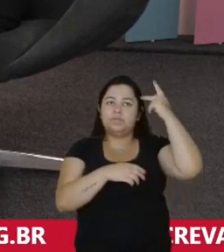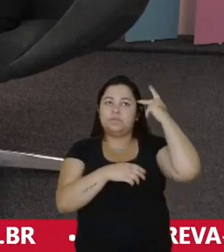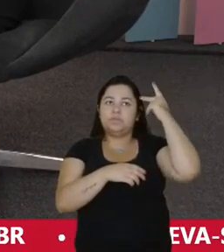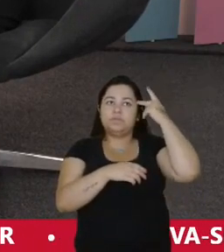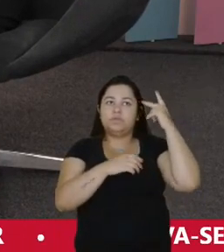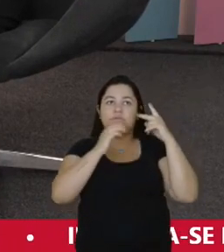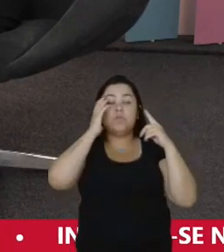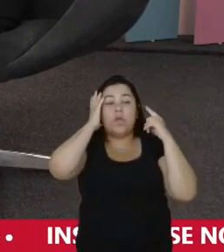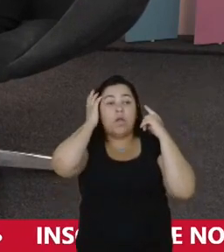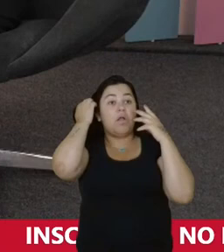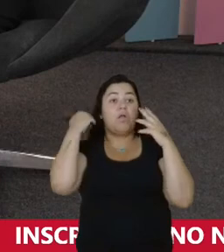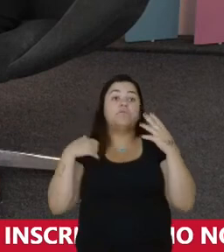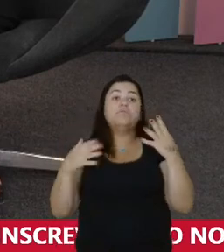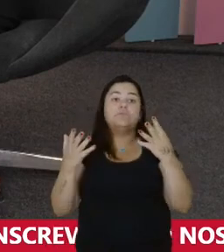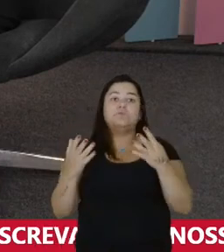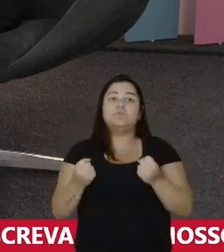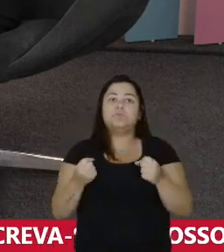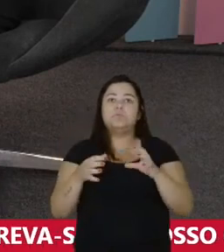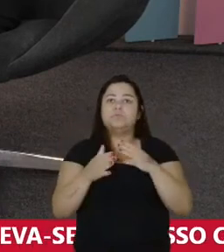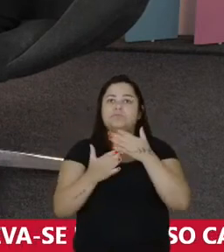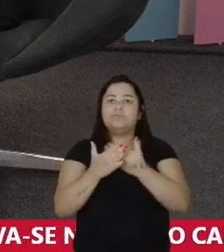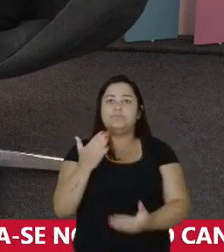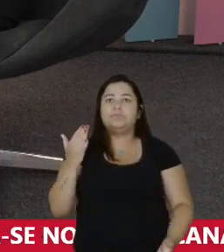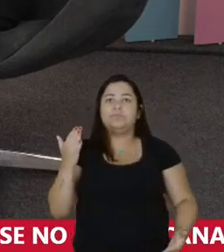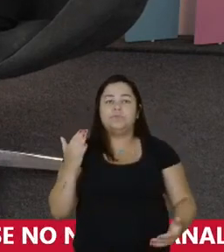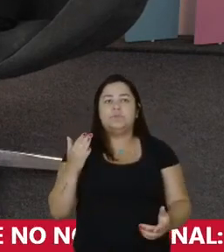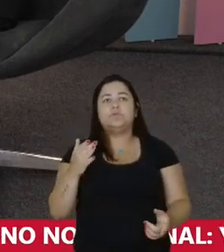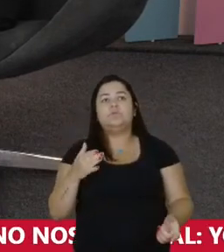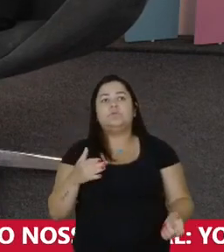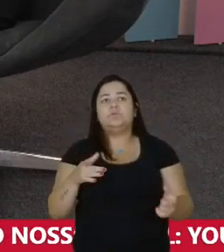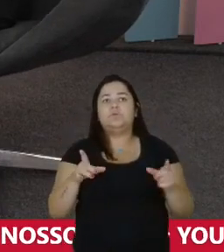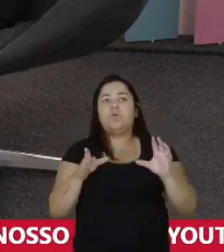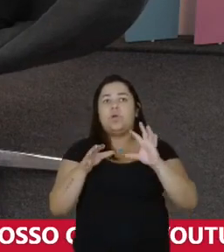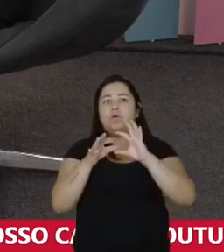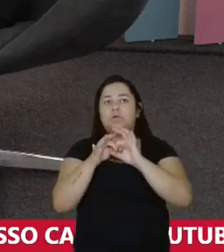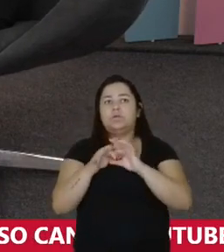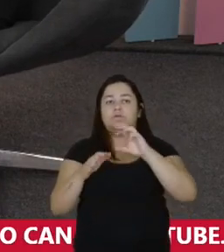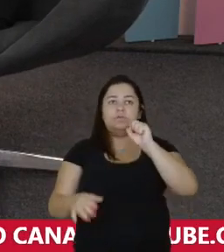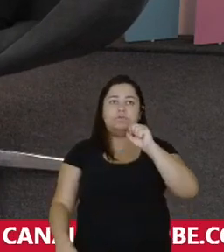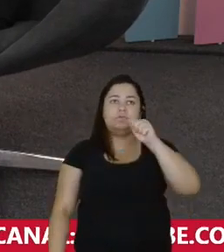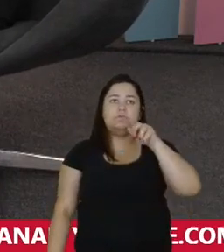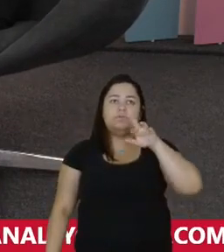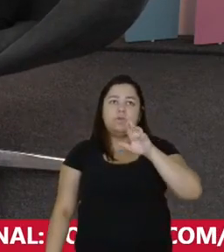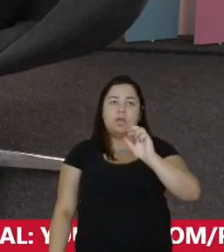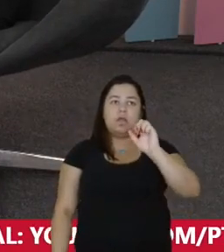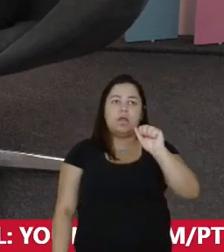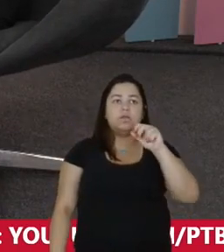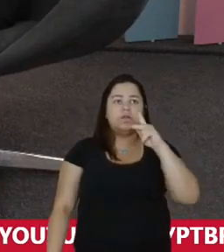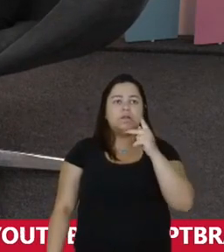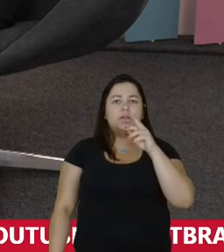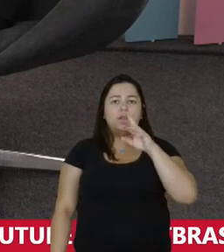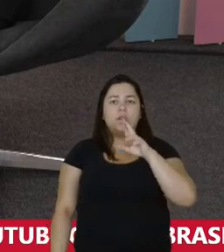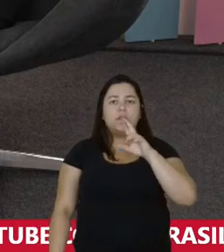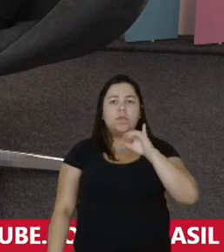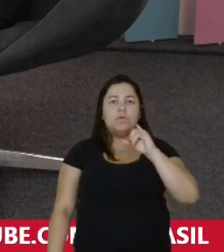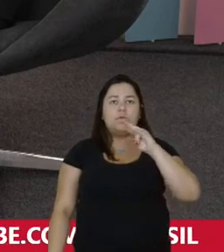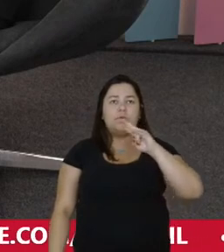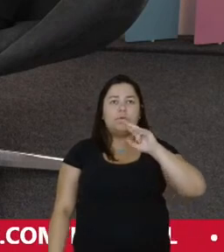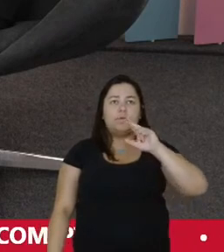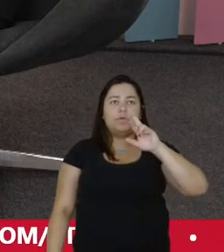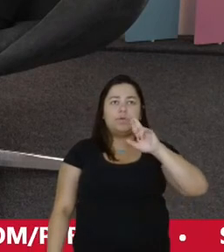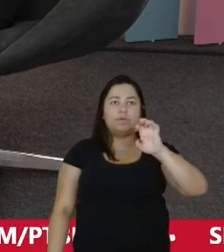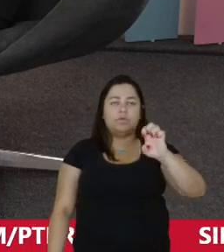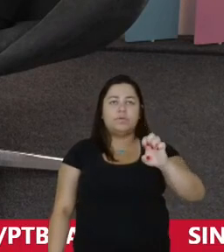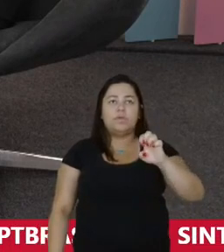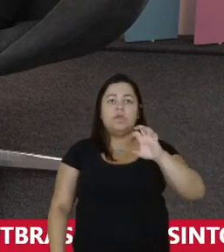Acabei de receber informação, a gente perdeu a conexão com a Amêndoa, já estamos aqui em conexão com a Sara Derruri para falar conosco então